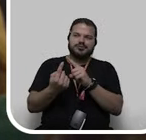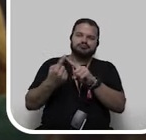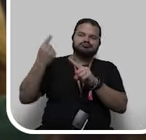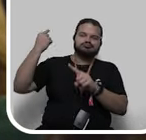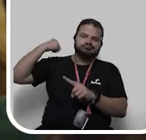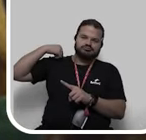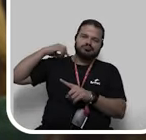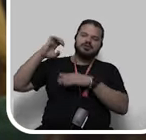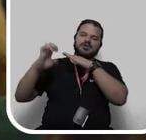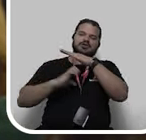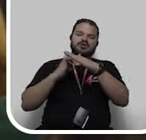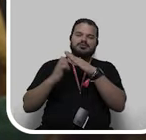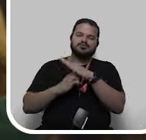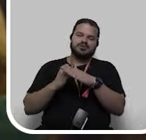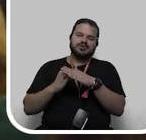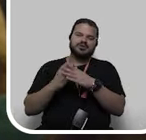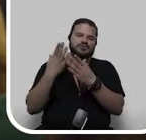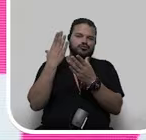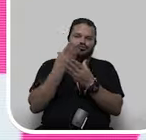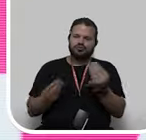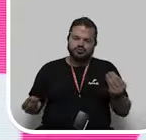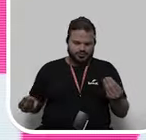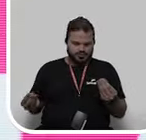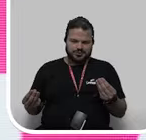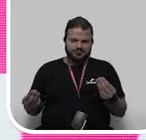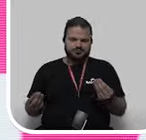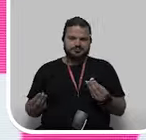ficarem fora do ar e desaparecerem.